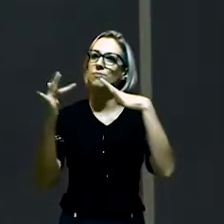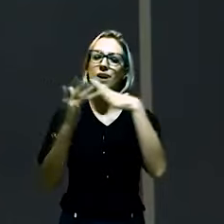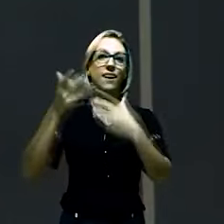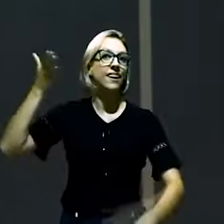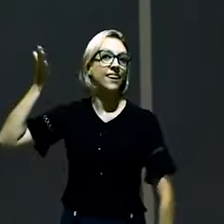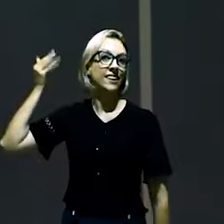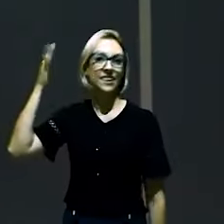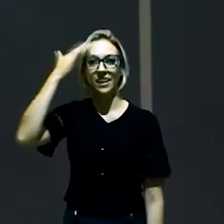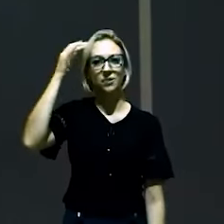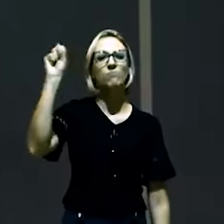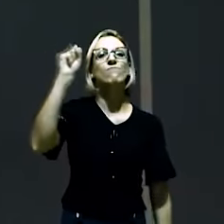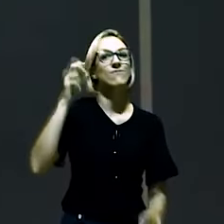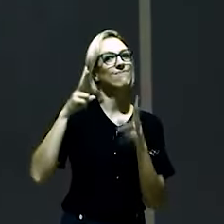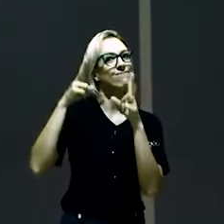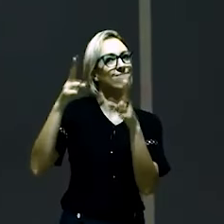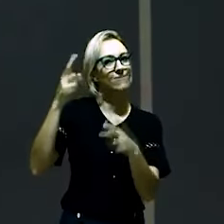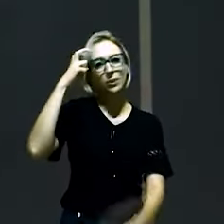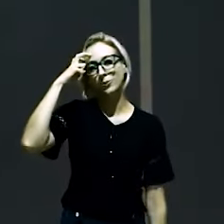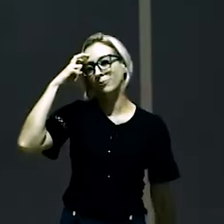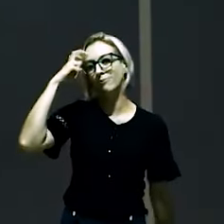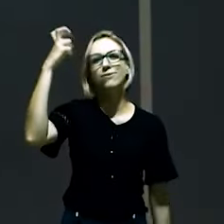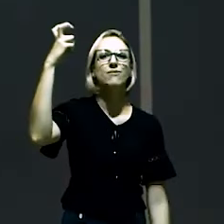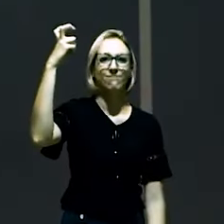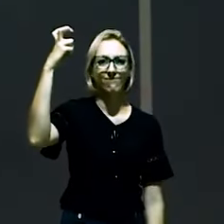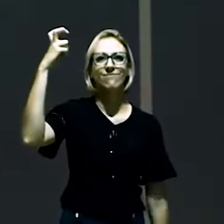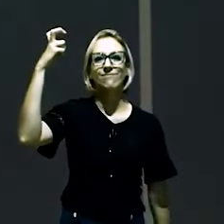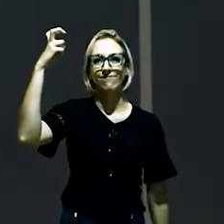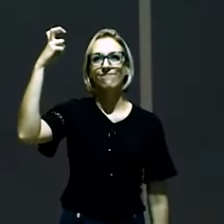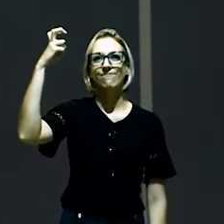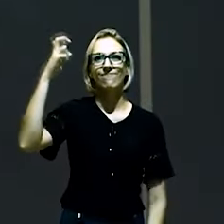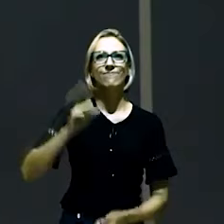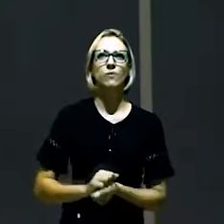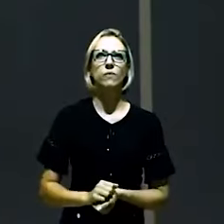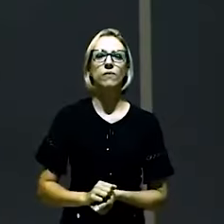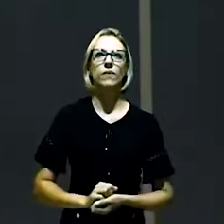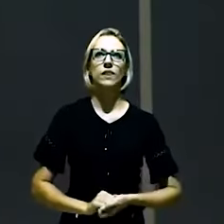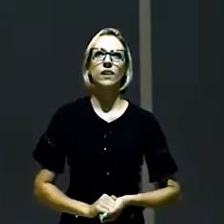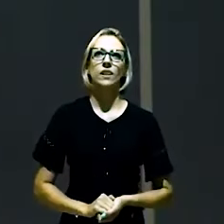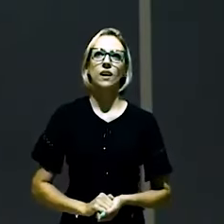deu isso a Salomão. Inteligência e sabedoria, a Bíblia diz,